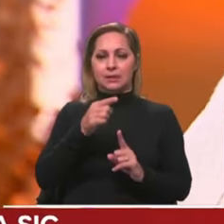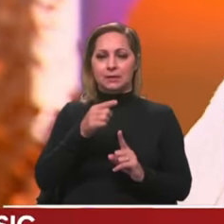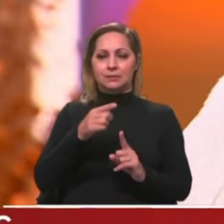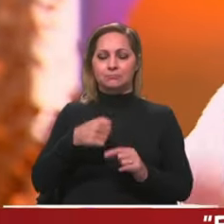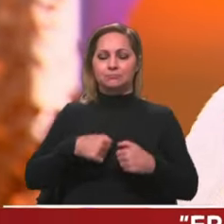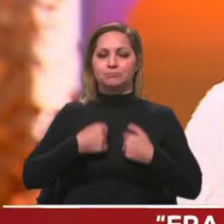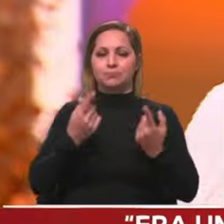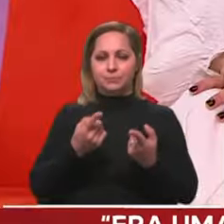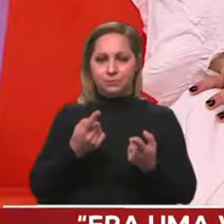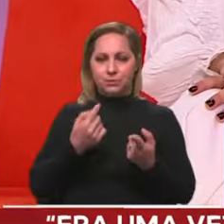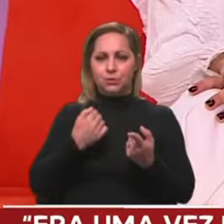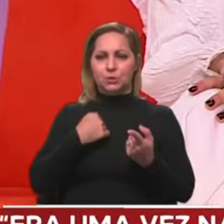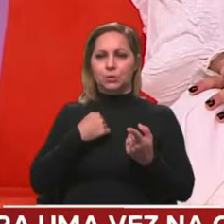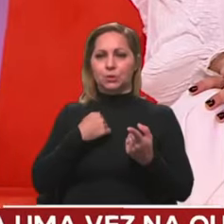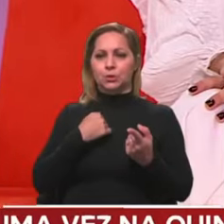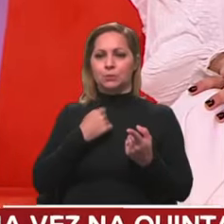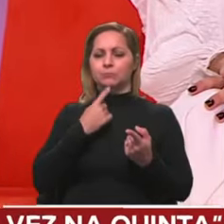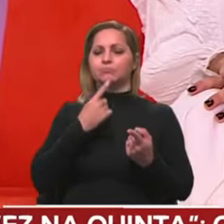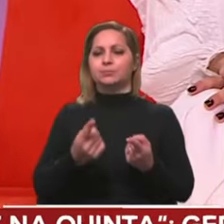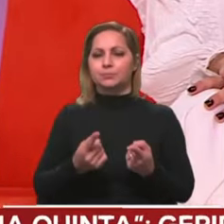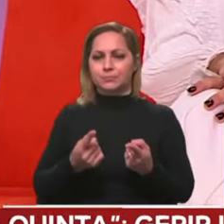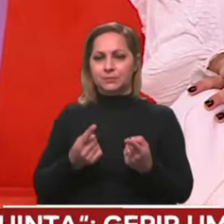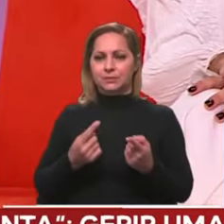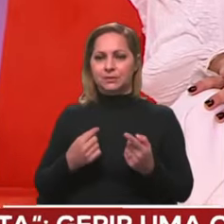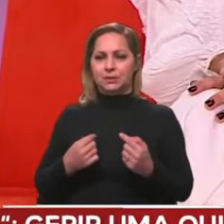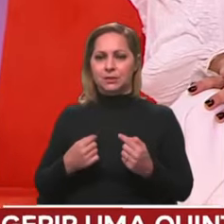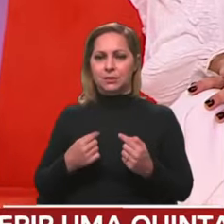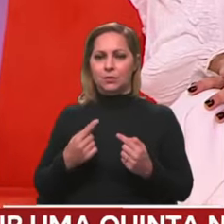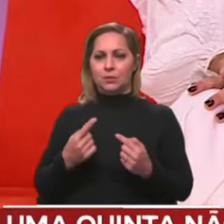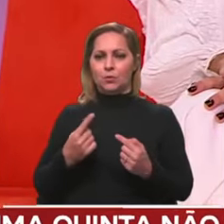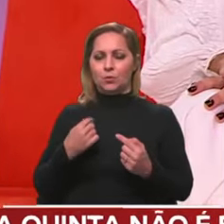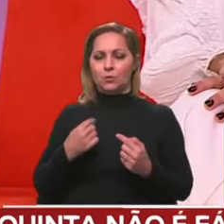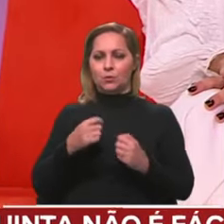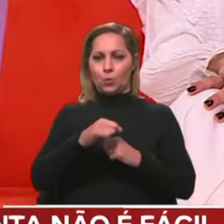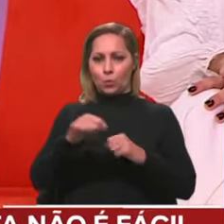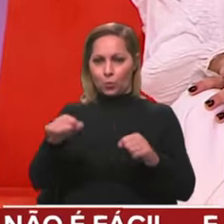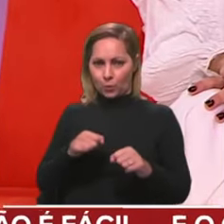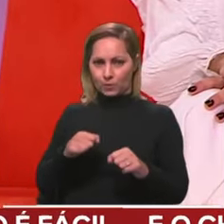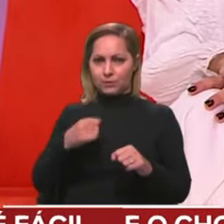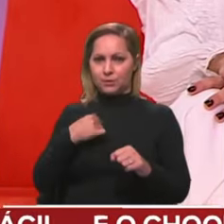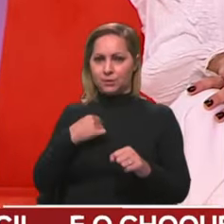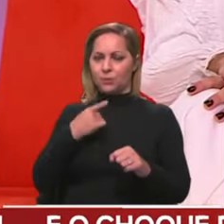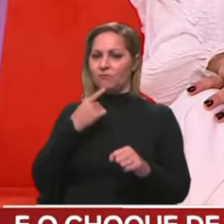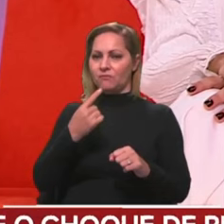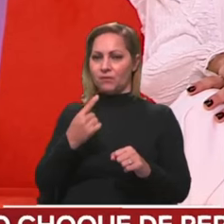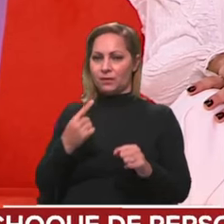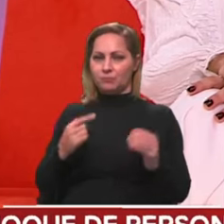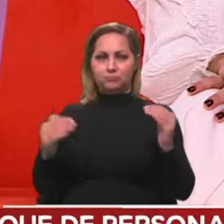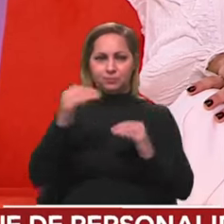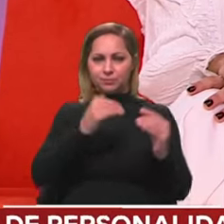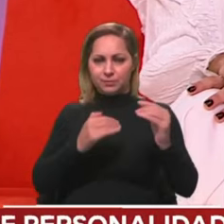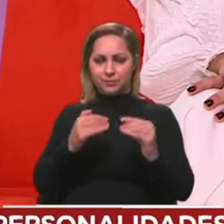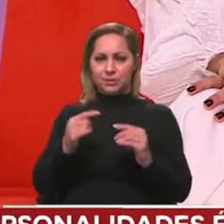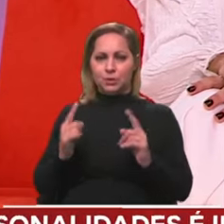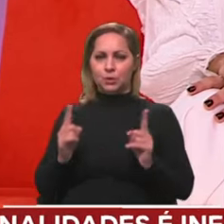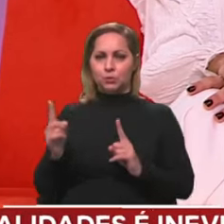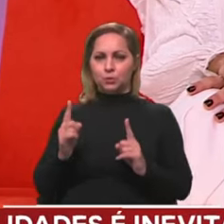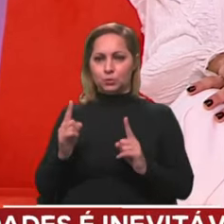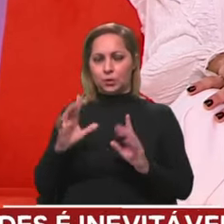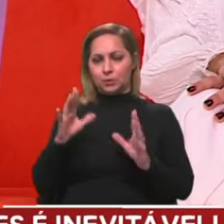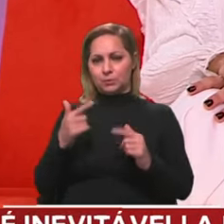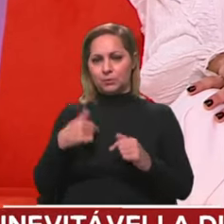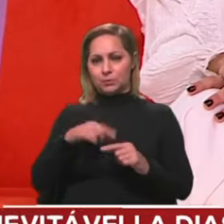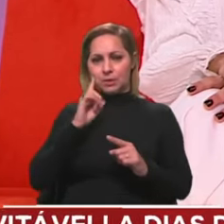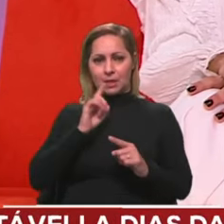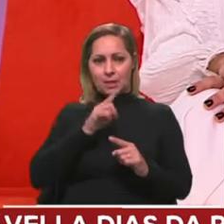eu fui impulsivo da maneira que eu estou a falar e essa impulsividade quando me estão Contrariar e eu vou por cima era o que acontecia muito entre nós mas ela também é